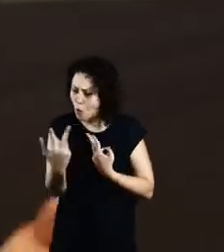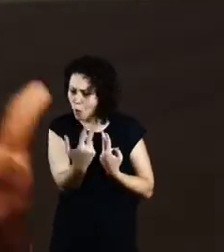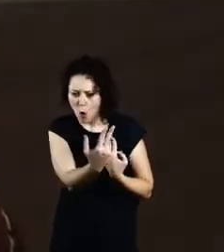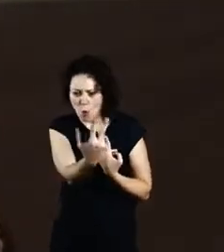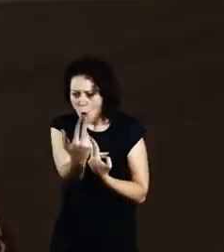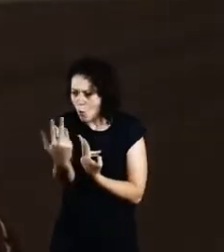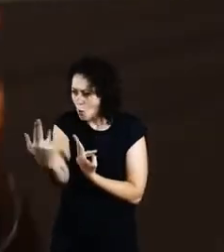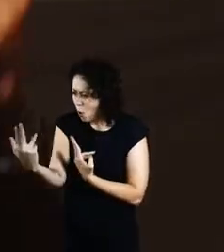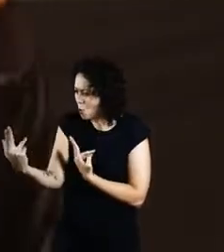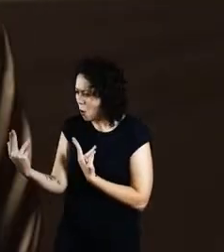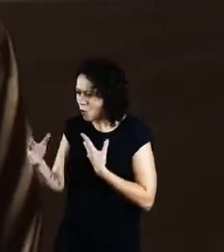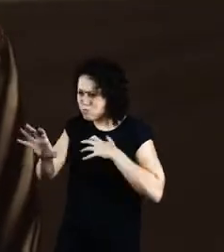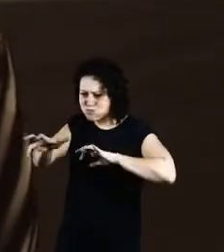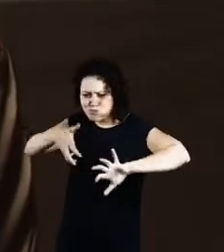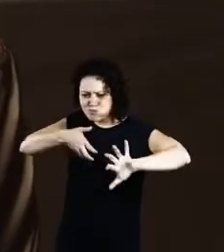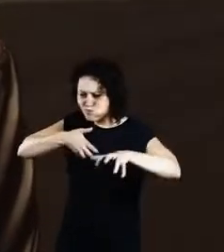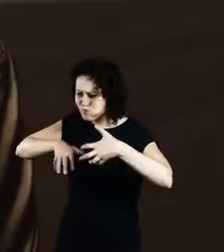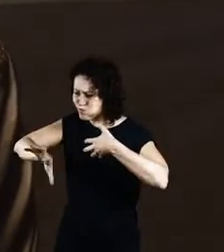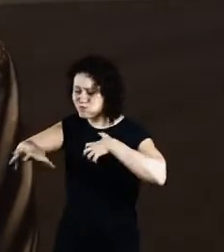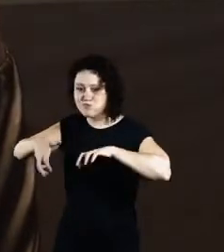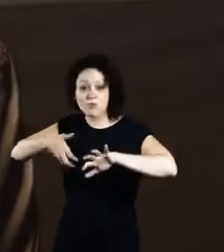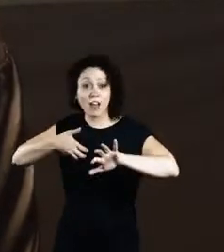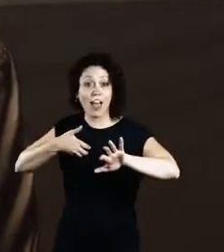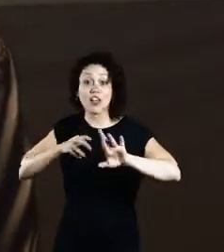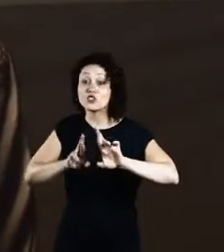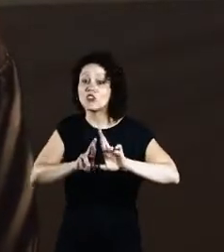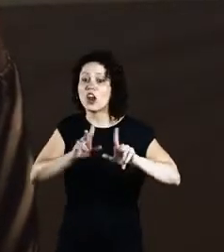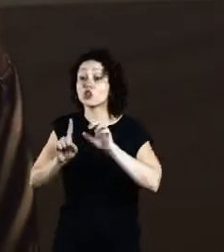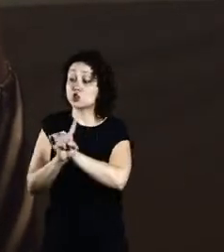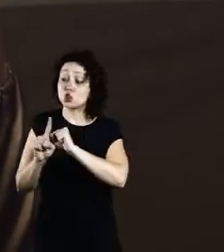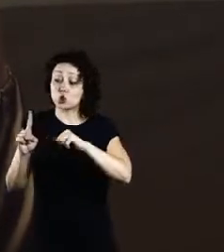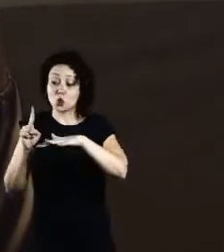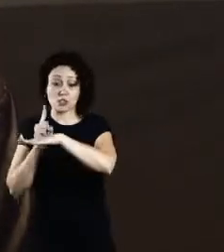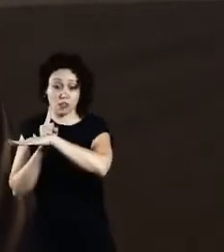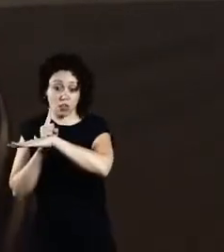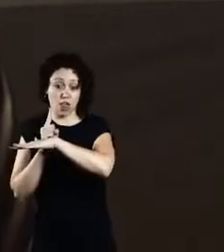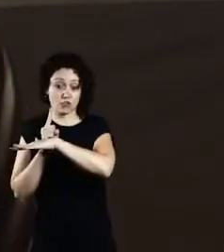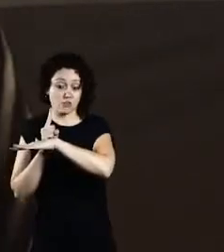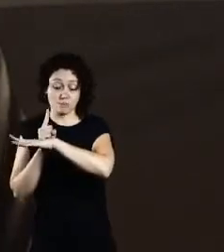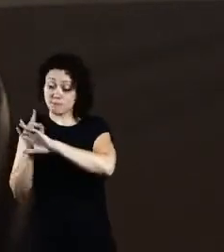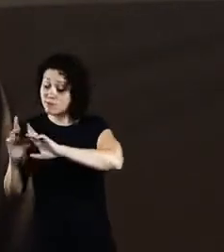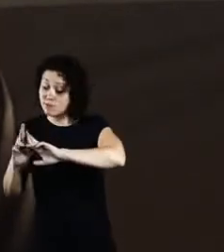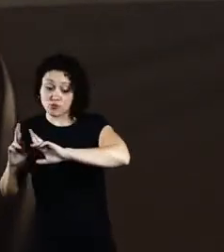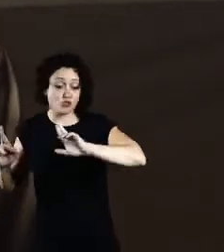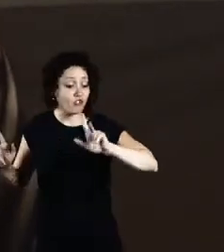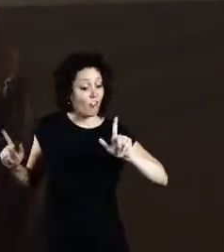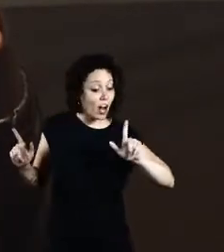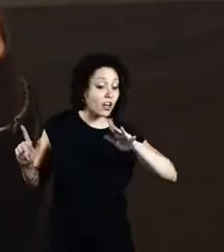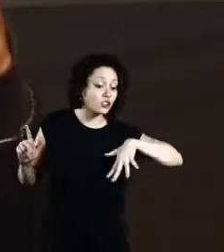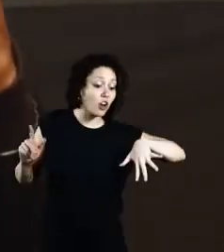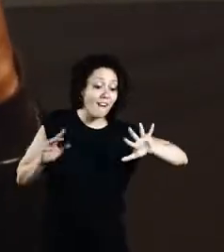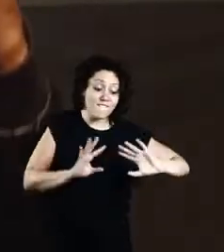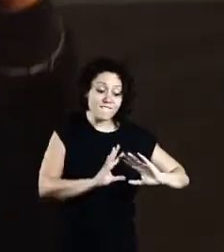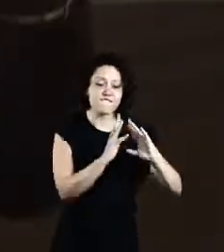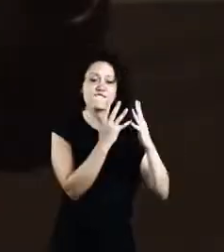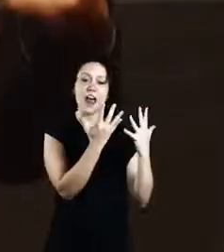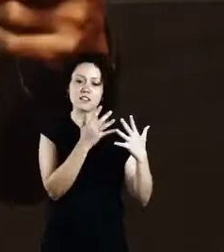forma, não era a que a sociedade tinha quando saía das festas. Vocês conseguiam ter esse